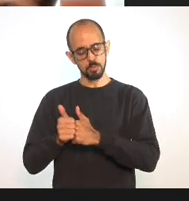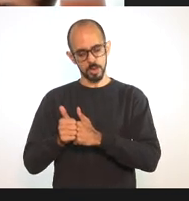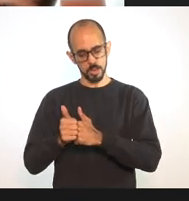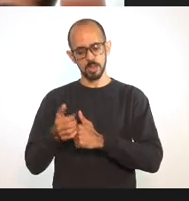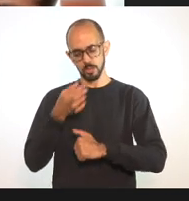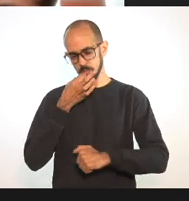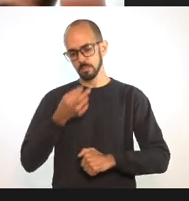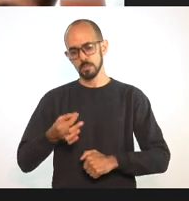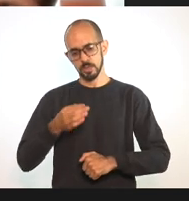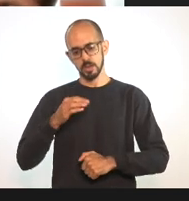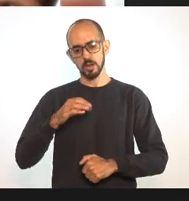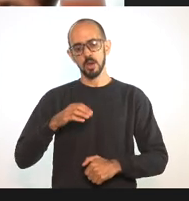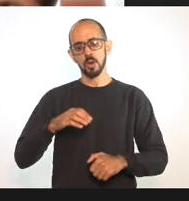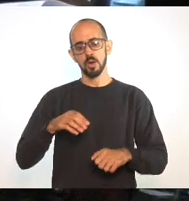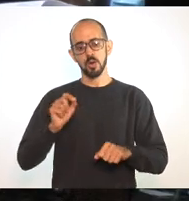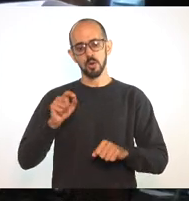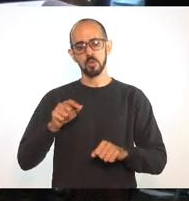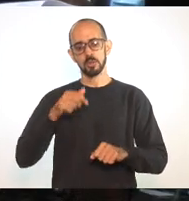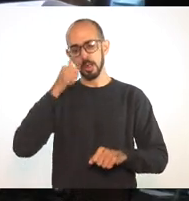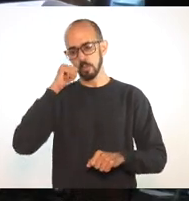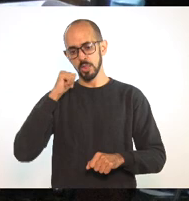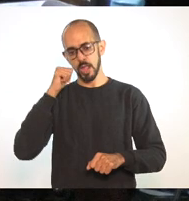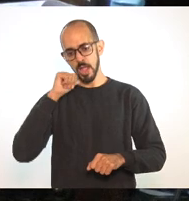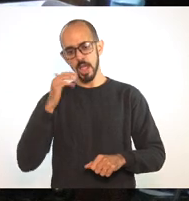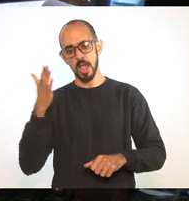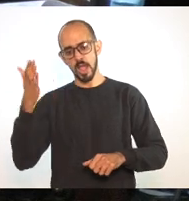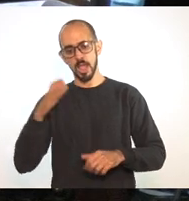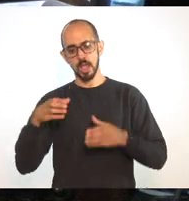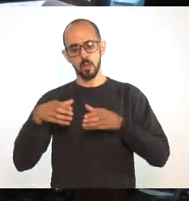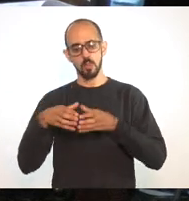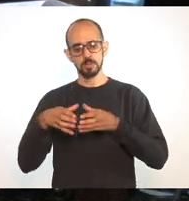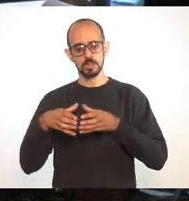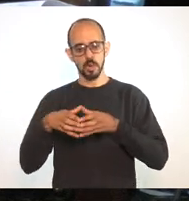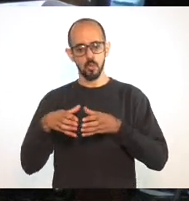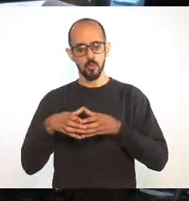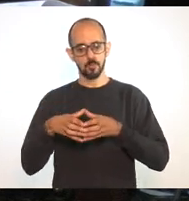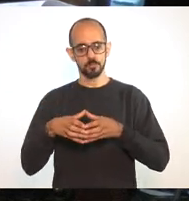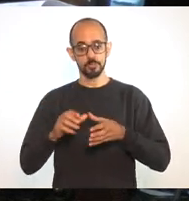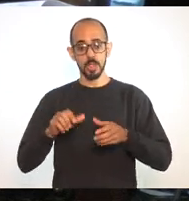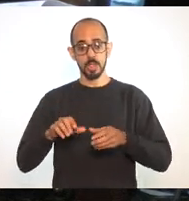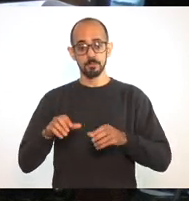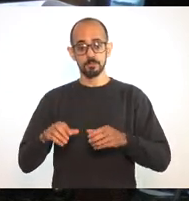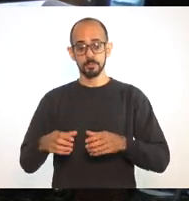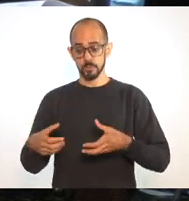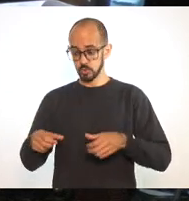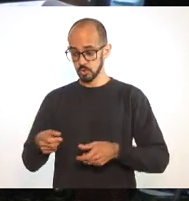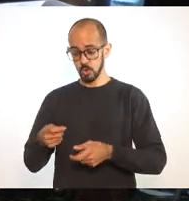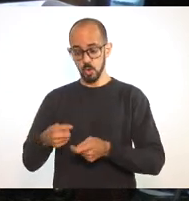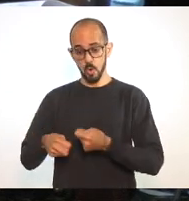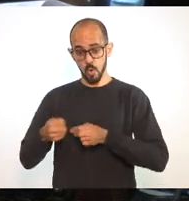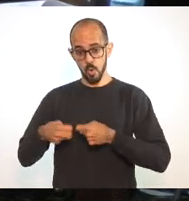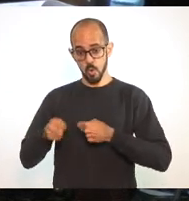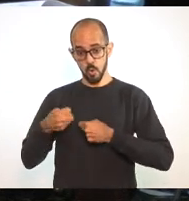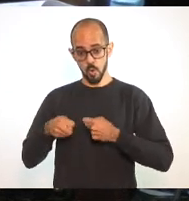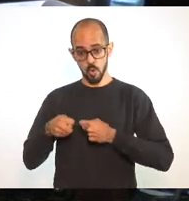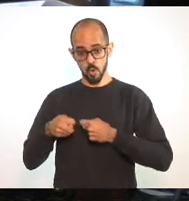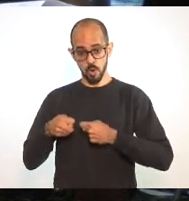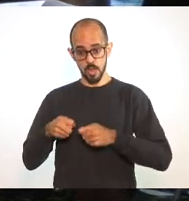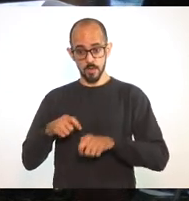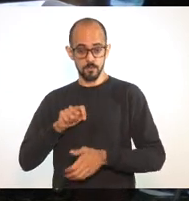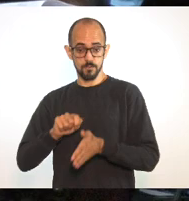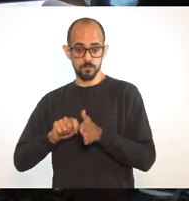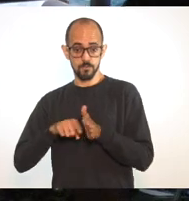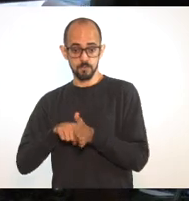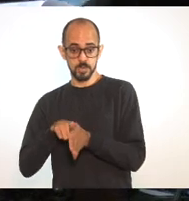Mulher. Pela Comissão de Orçamento, Finanças e Fiscalização Financeira e Controle,